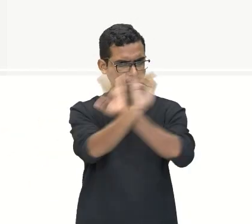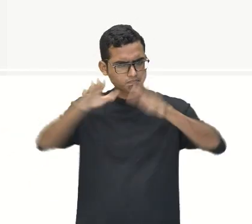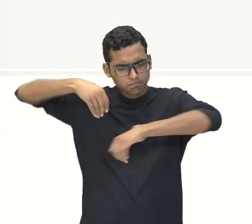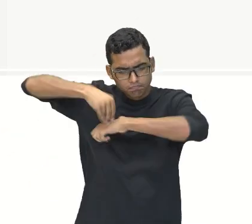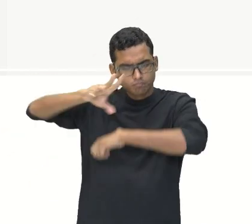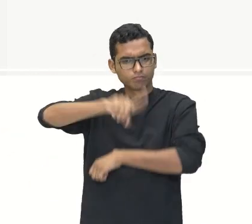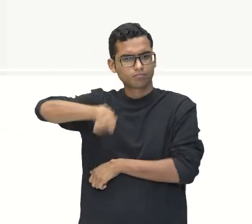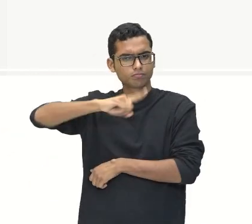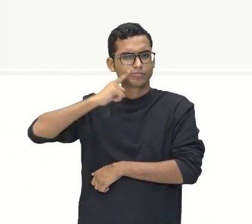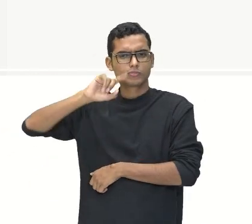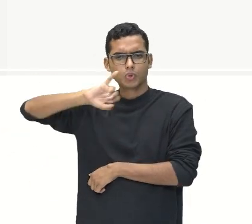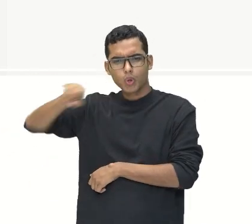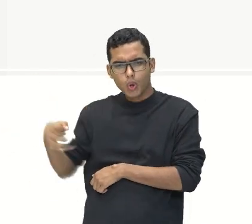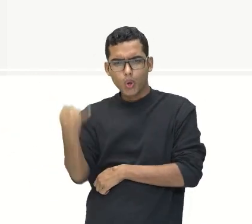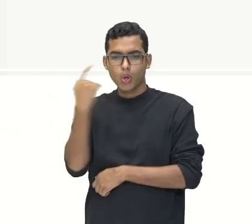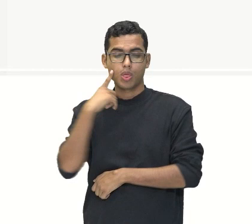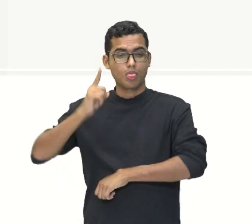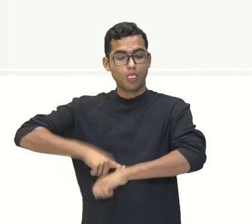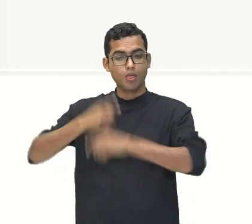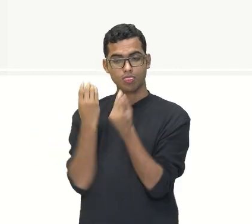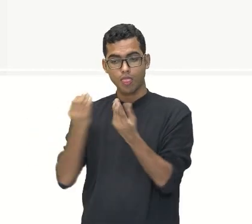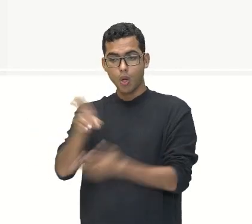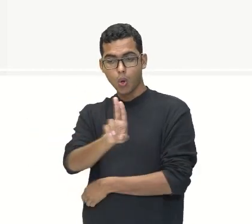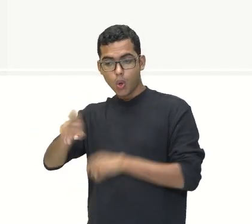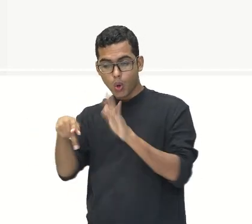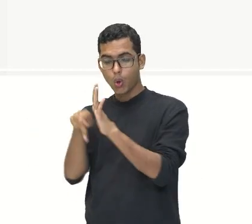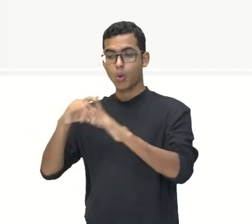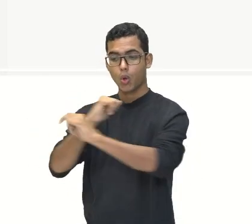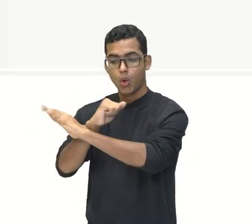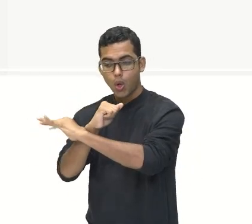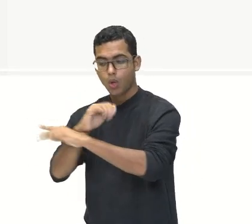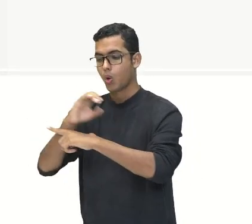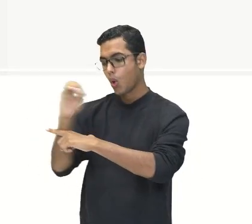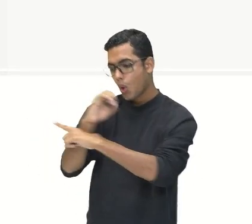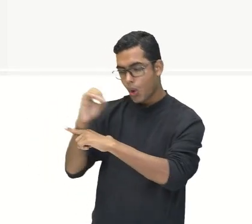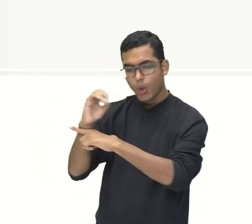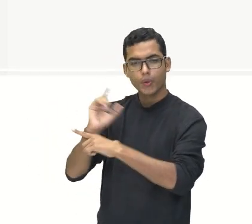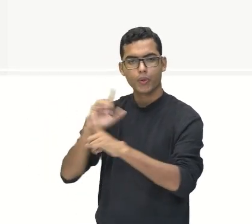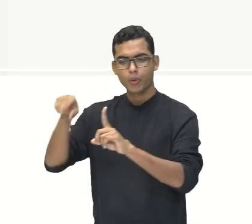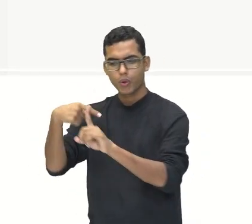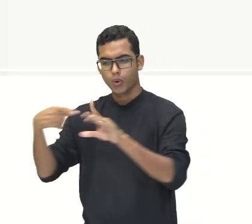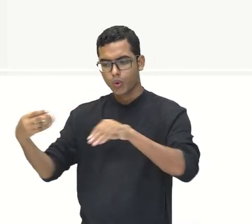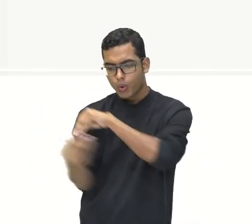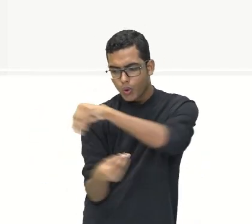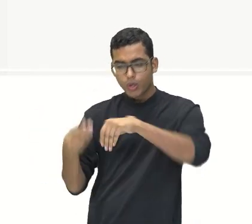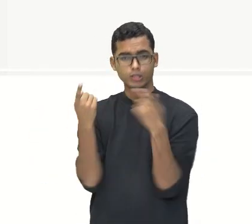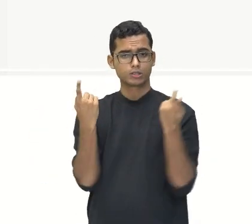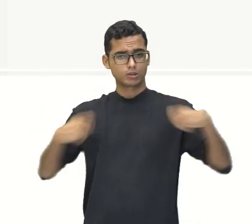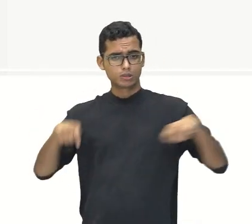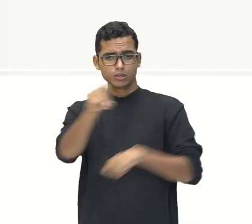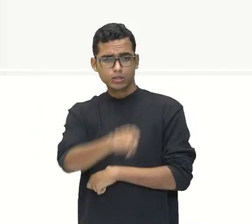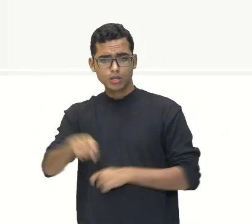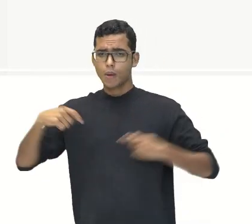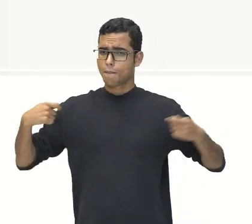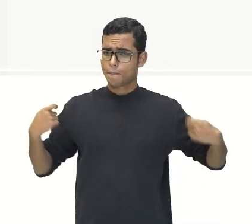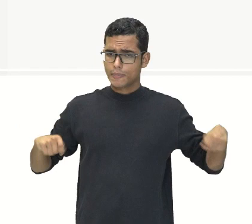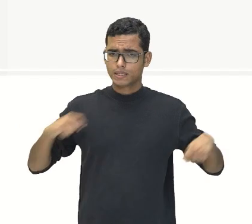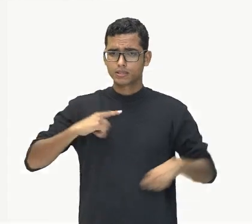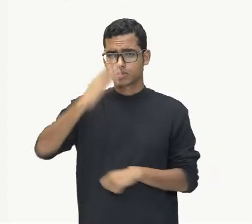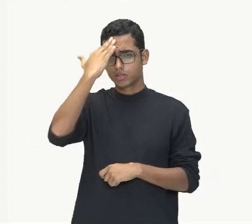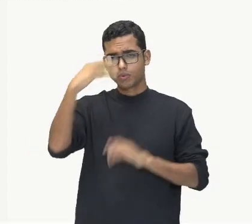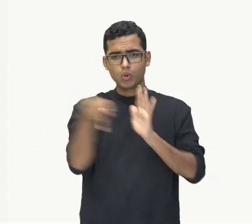essa. Quando vocês forem nomear os oxiácidos, vocês precisam saber o nome dos